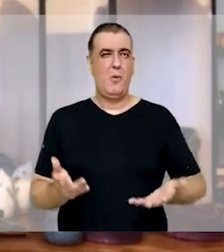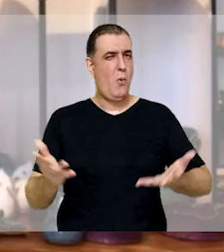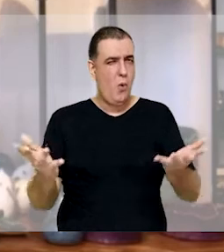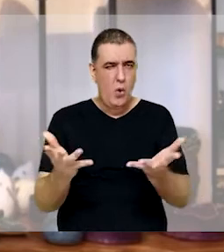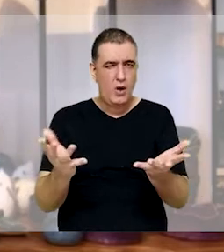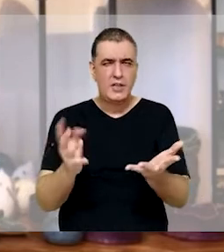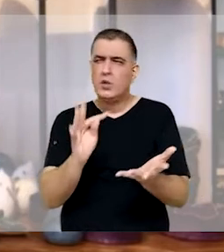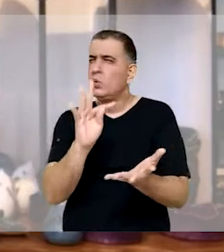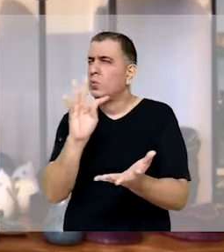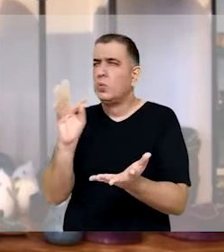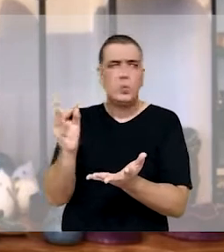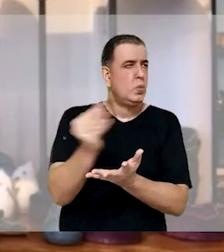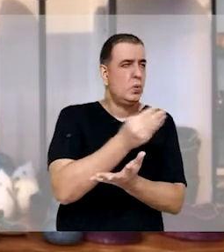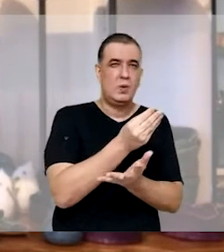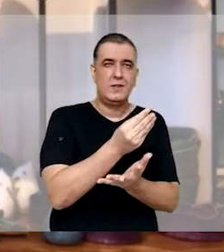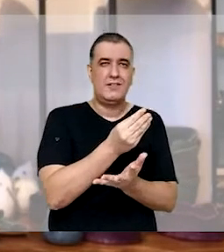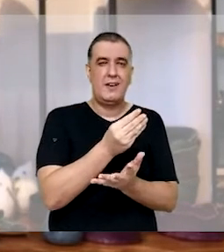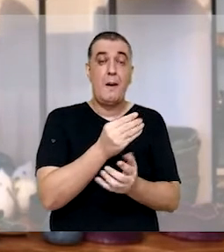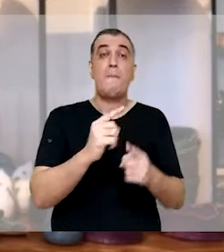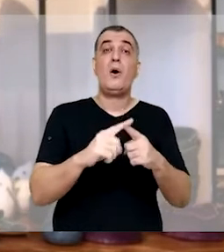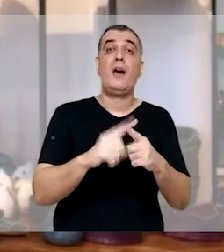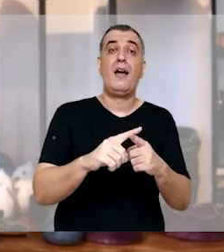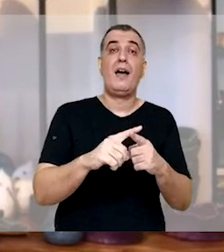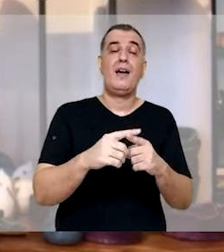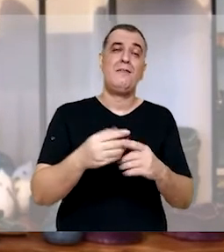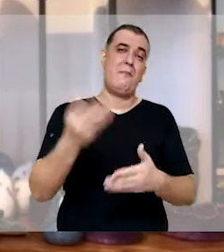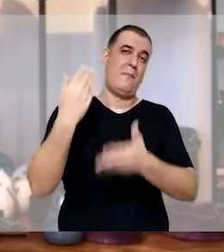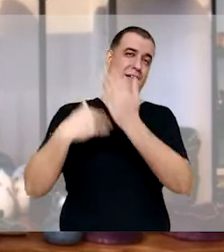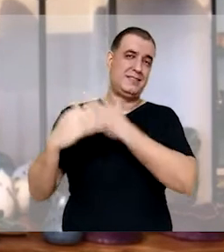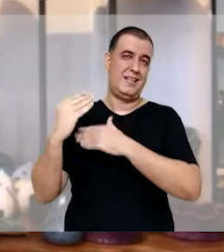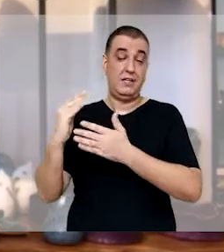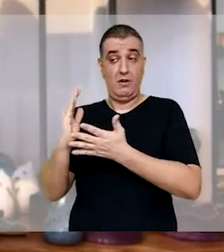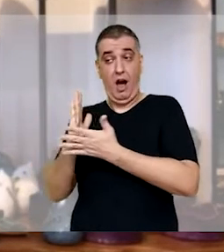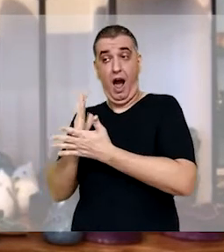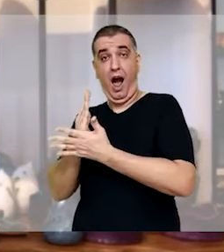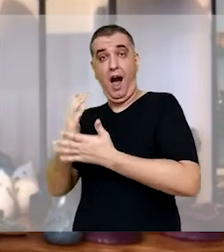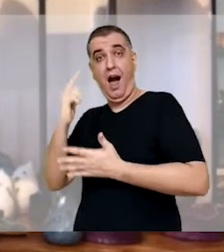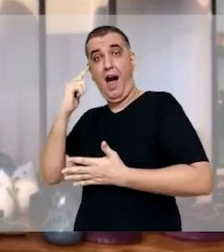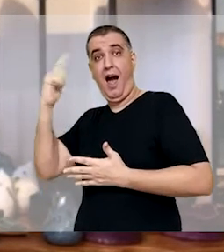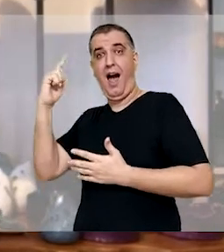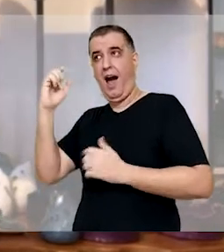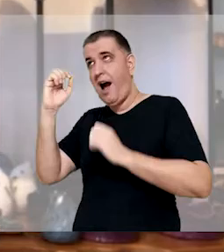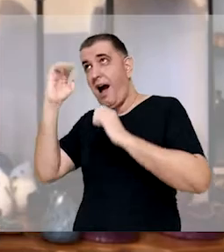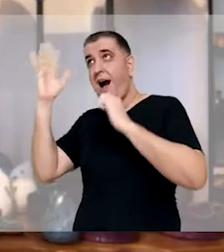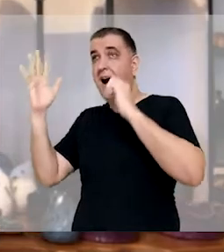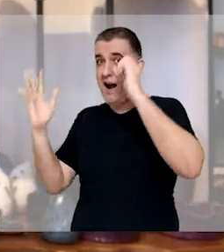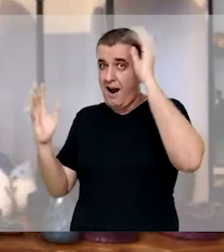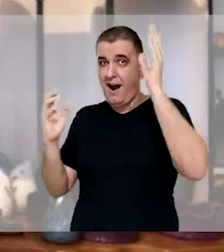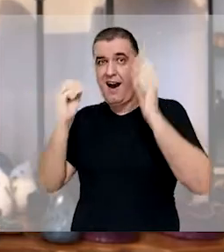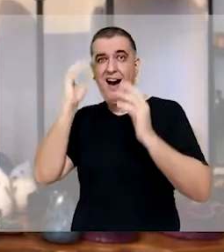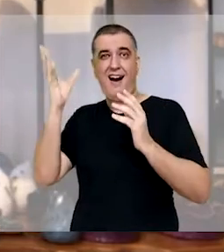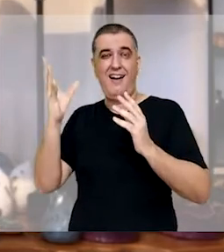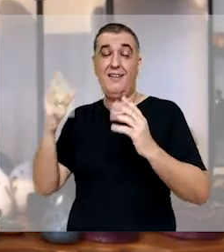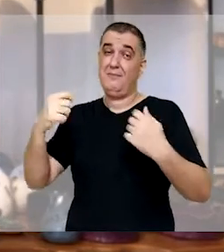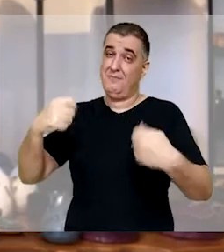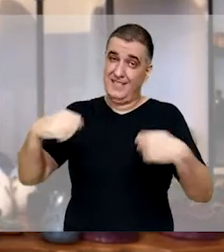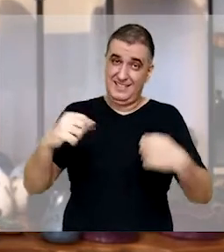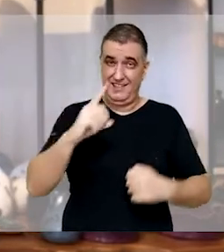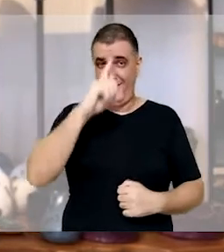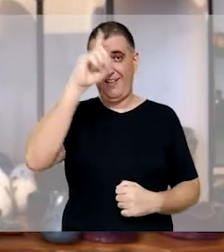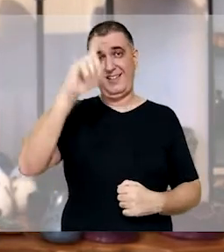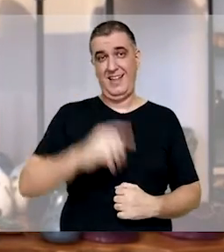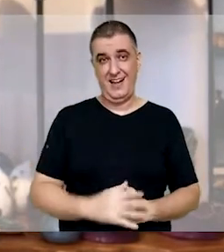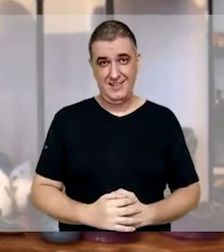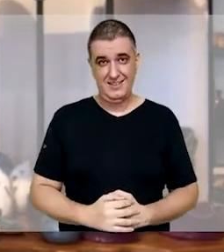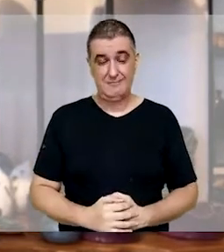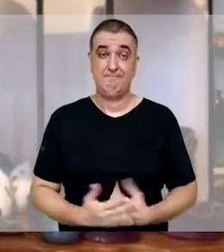foi sonho. Então, como é que a gente alimenta os nossos sonhos? É muito bom viver de algo